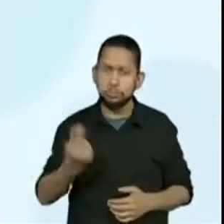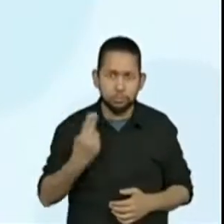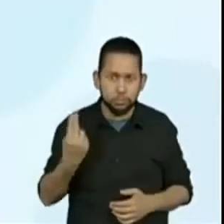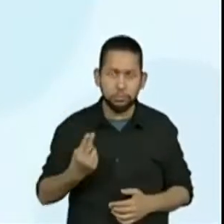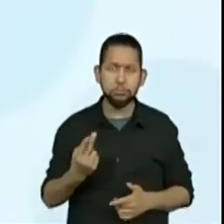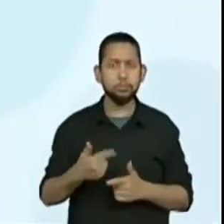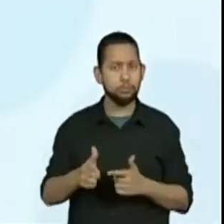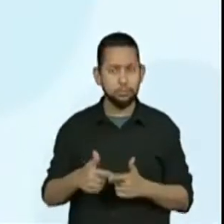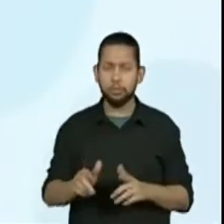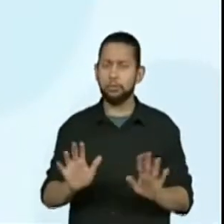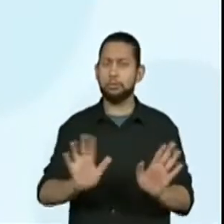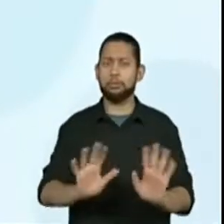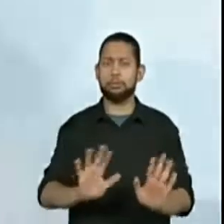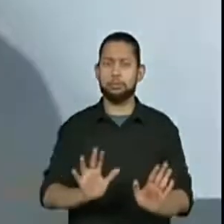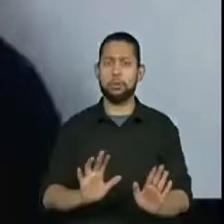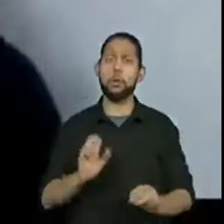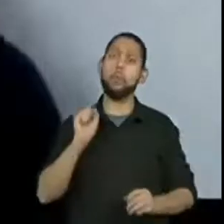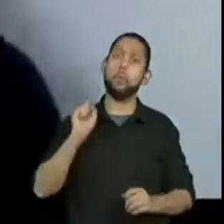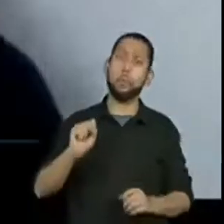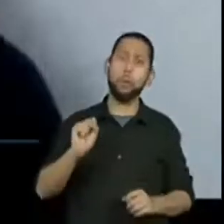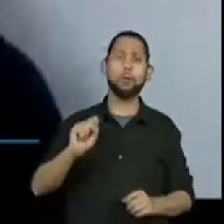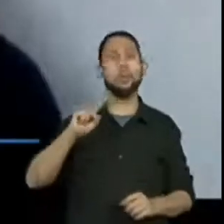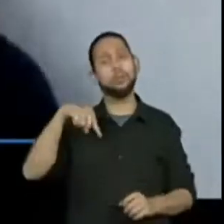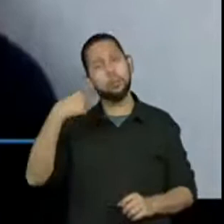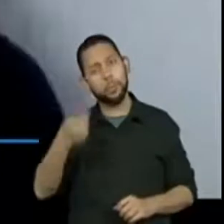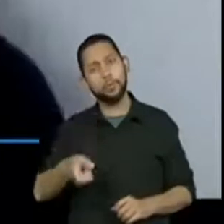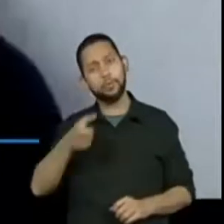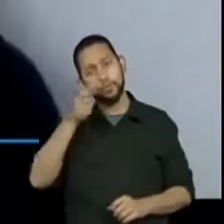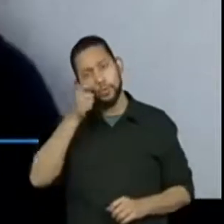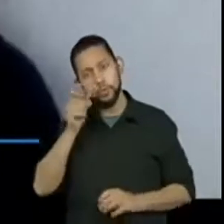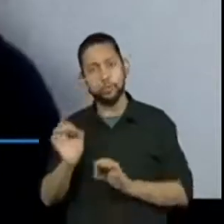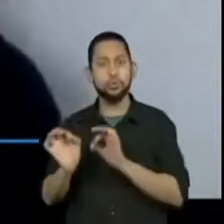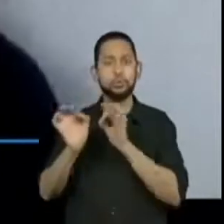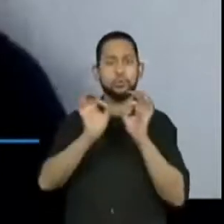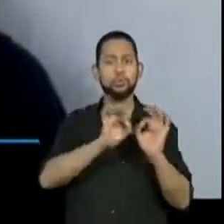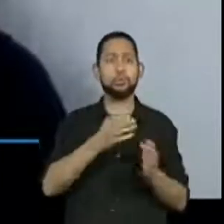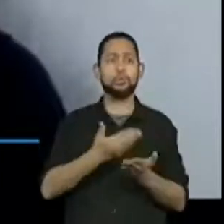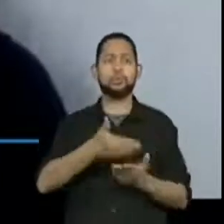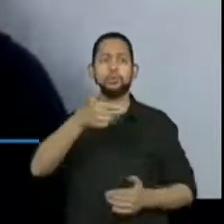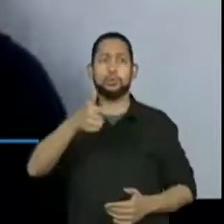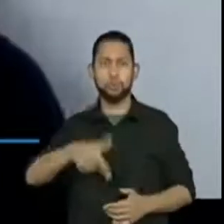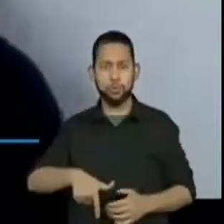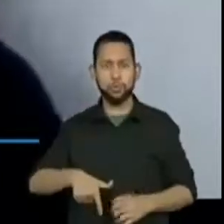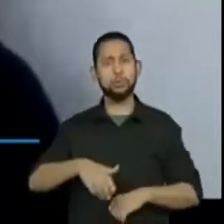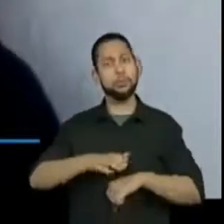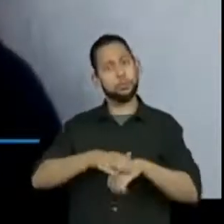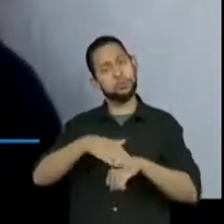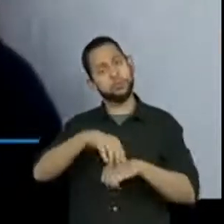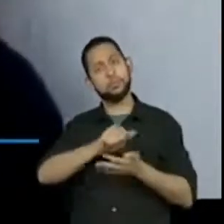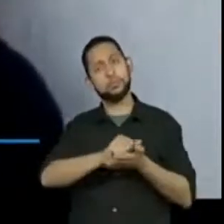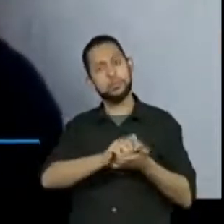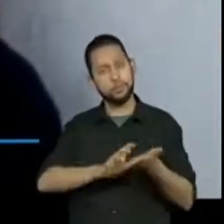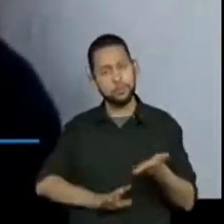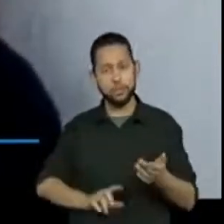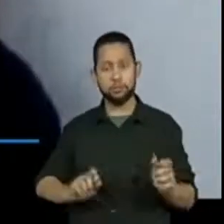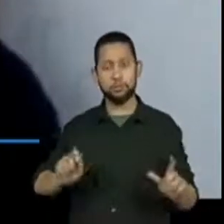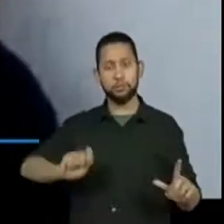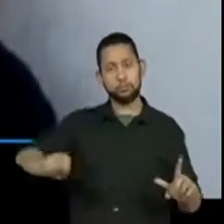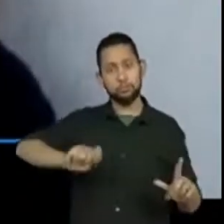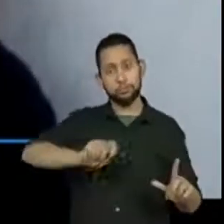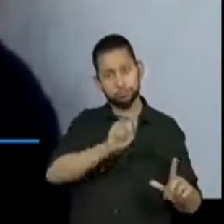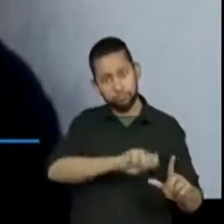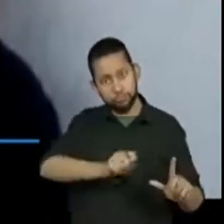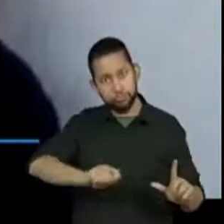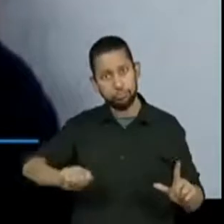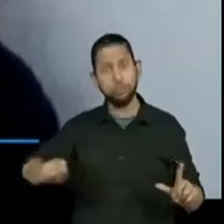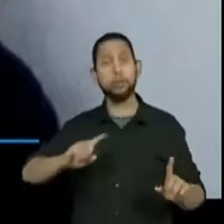problema. Podem retomar essa aula depois no YouTube e no Facebook e fazer a atividade compartilhando comigo na